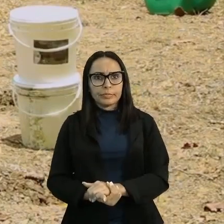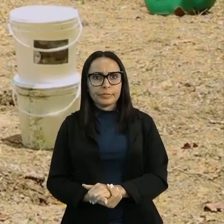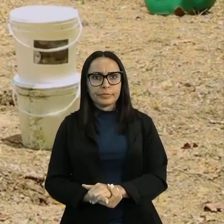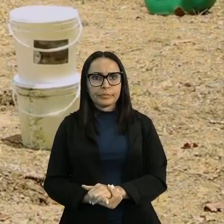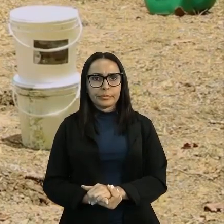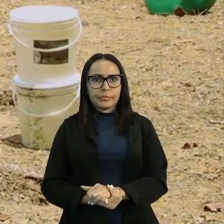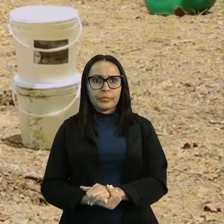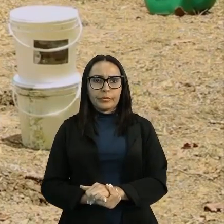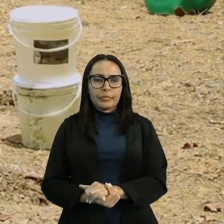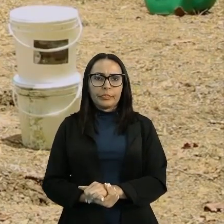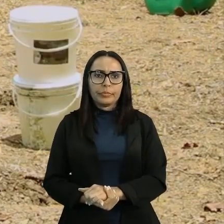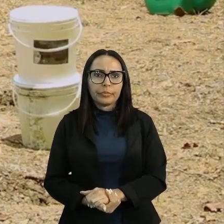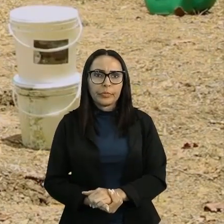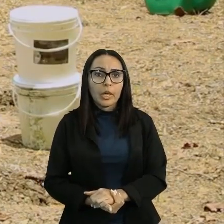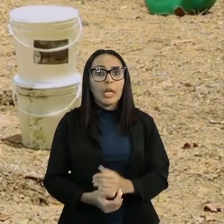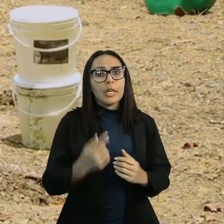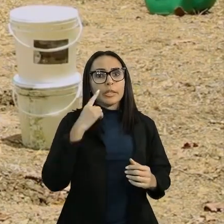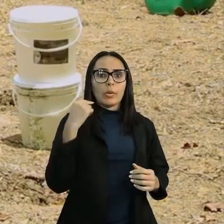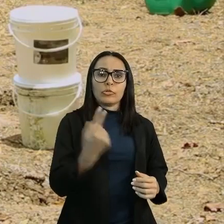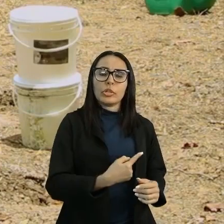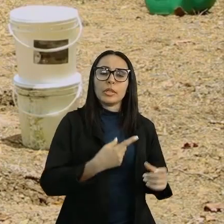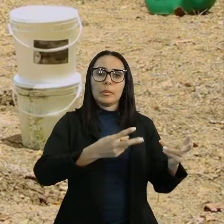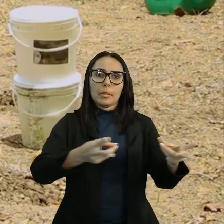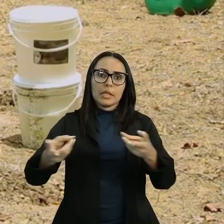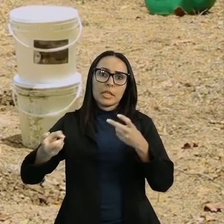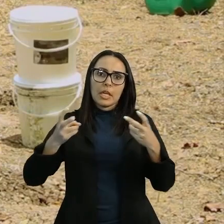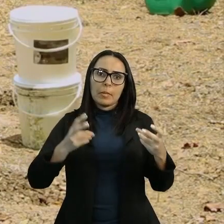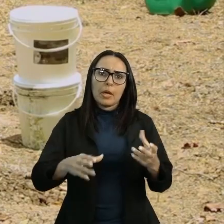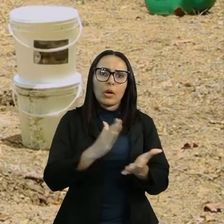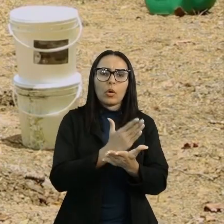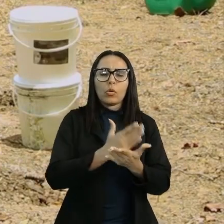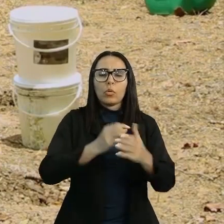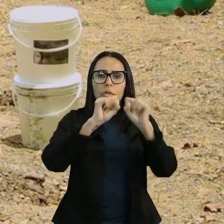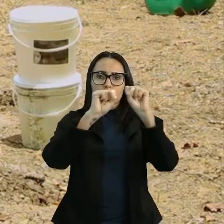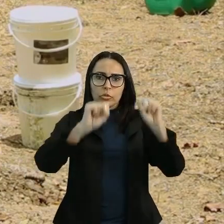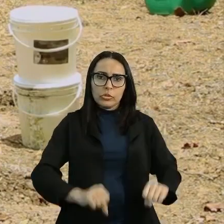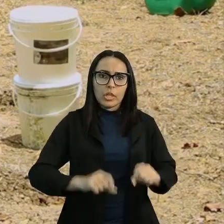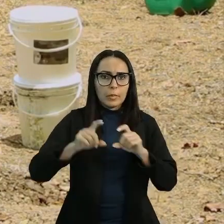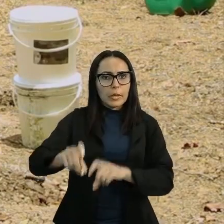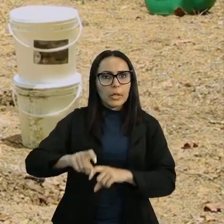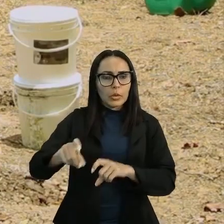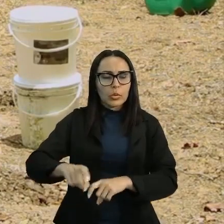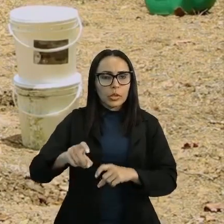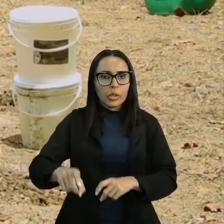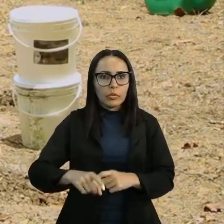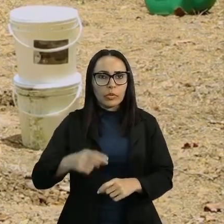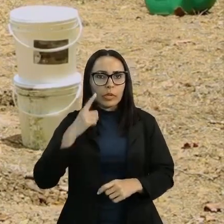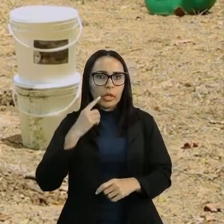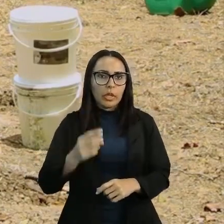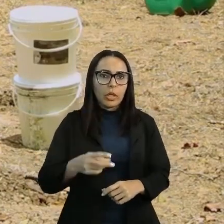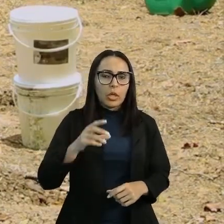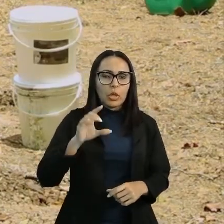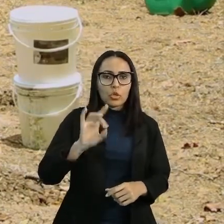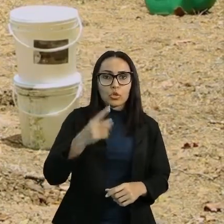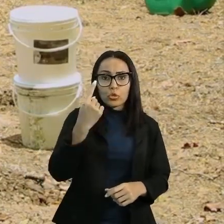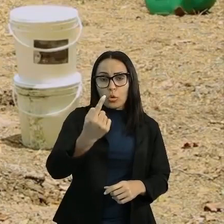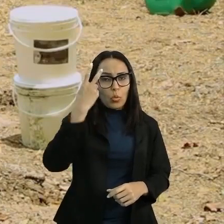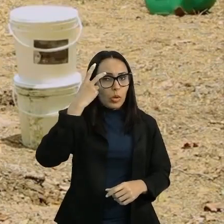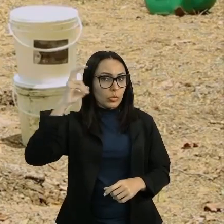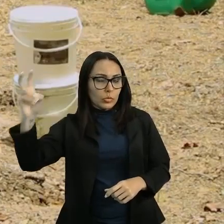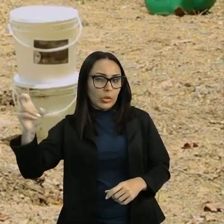mais, então também tem que ter esse cuidado, sabe? Sim. Se a gente vê que vai haver algum impacto no meio ambiente,